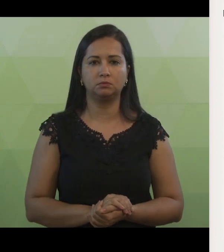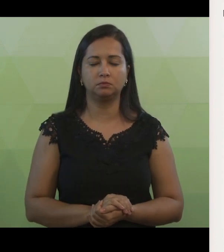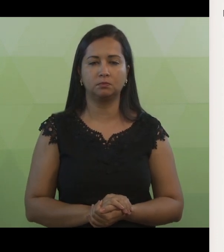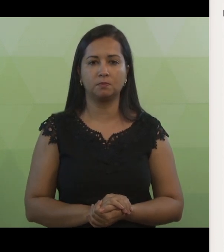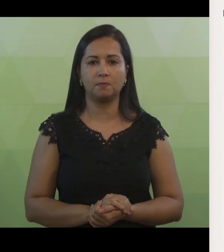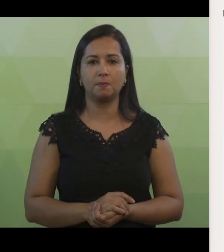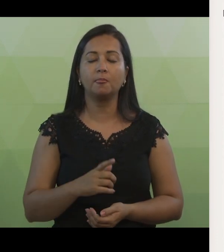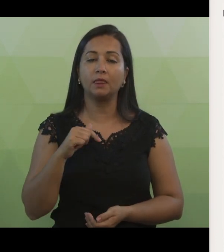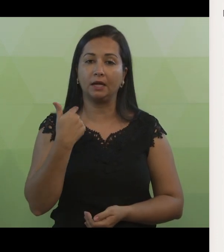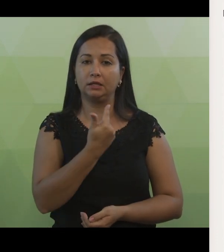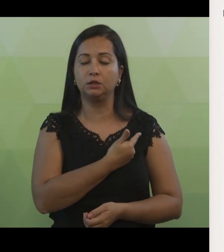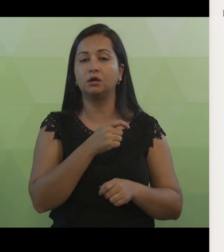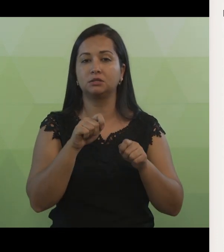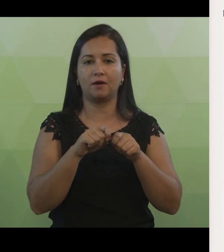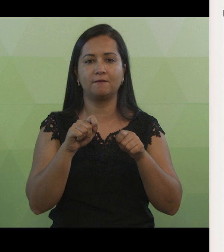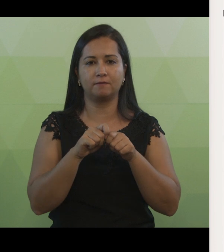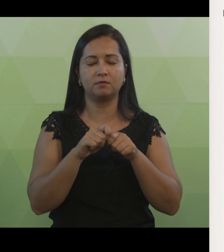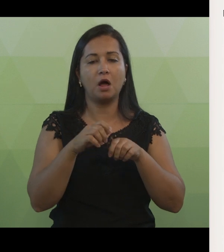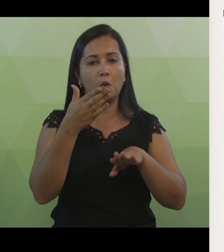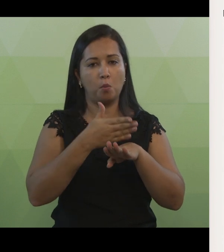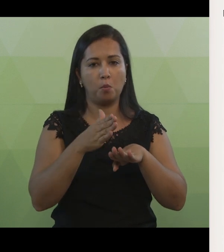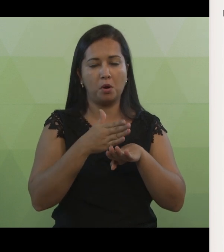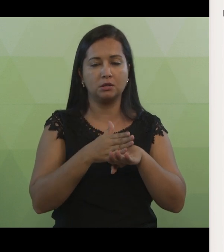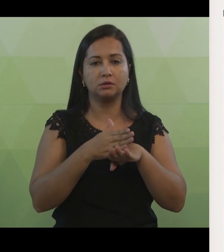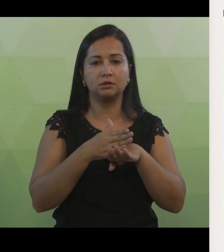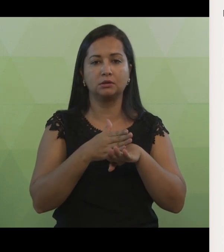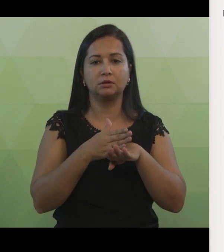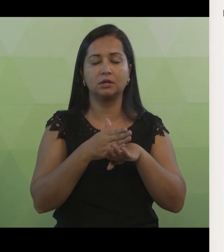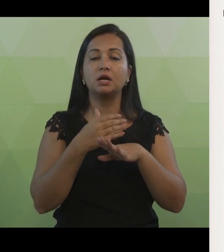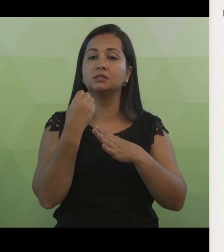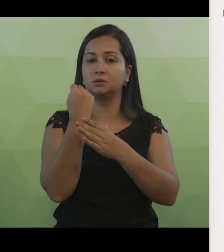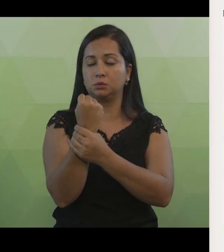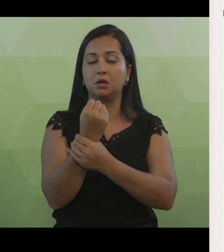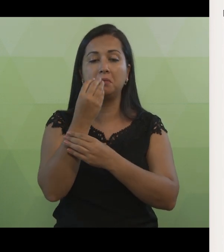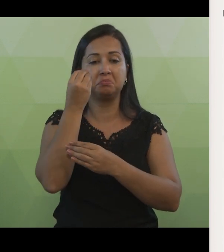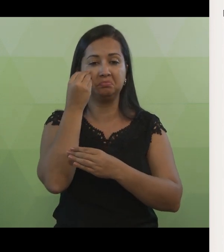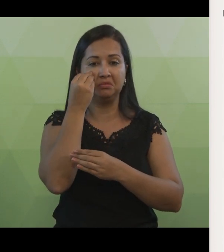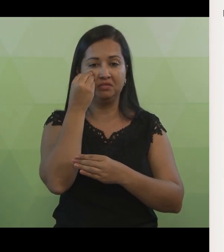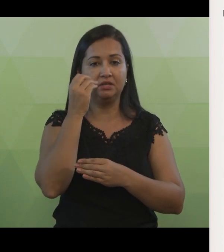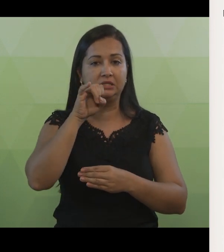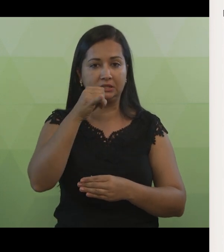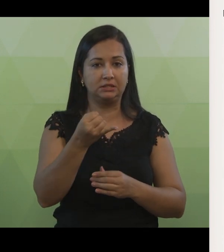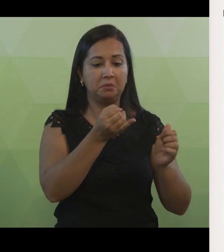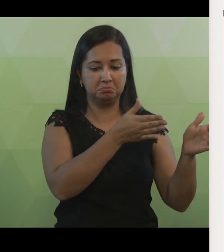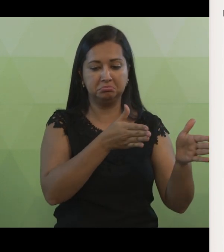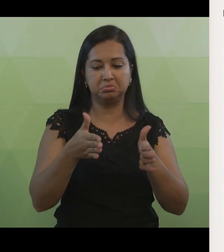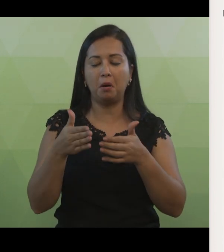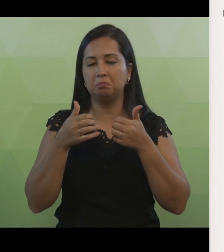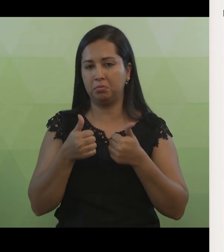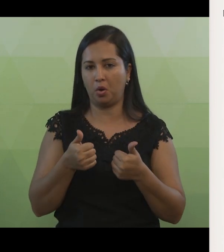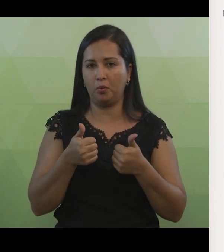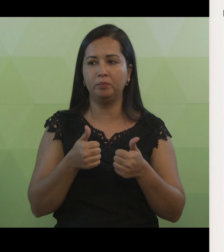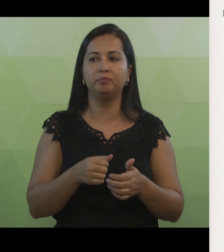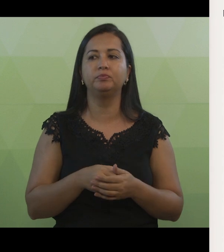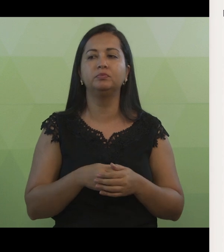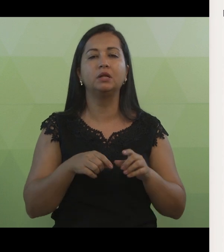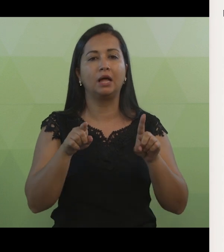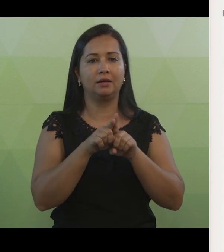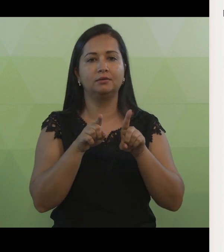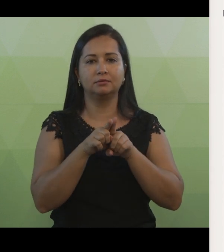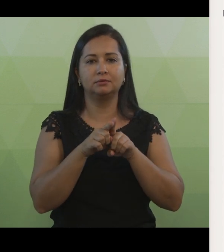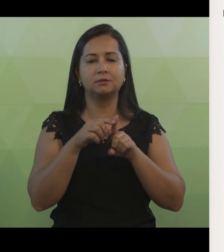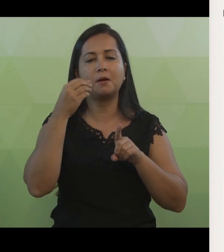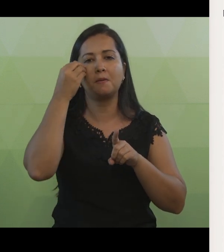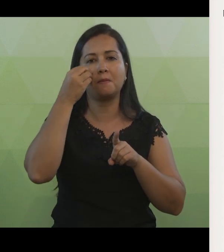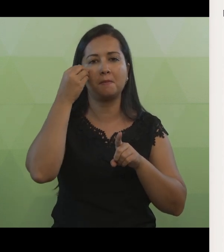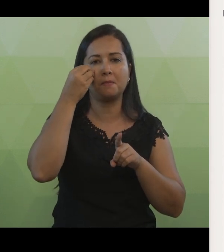Então, a gente vai fazer primeiro um teste de segurança para ver do ponto de vista de funcionalidade. E na outra etapa, alguns testes mais